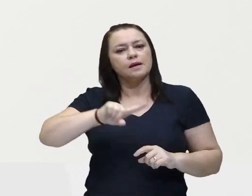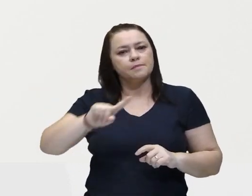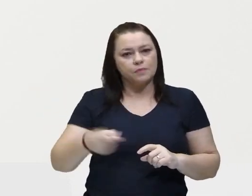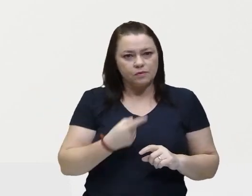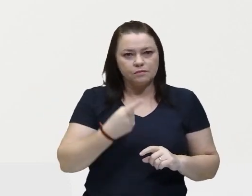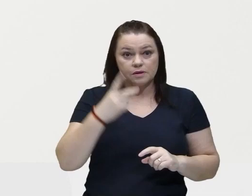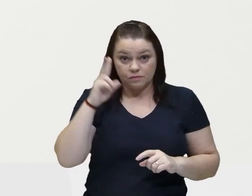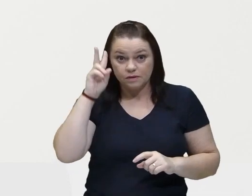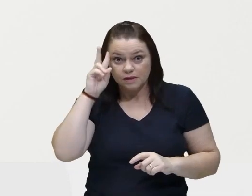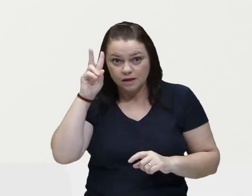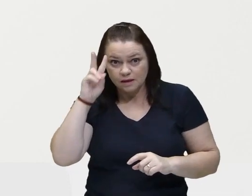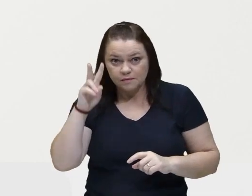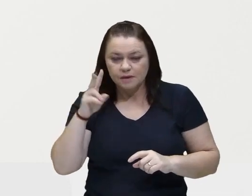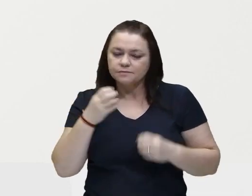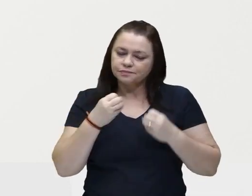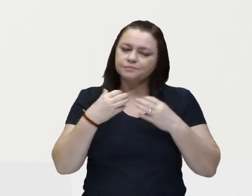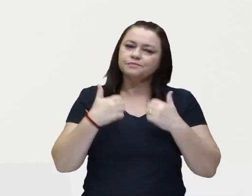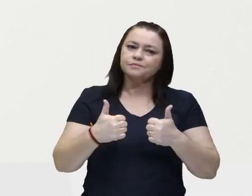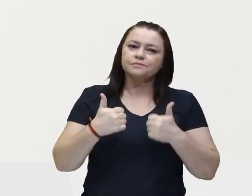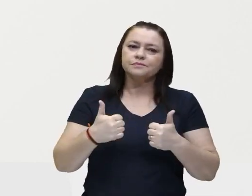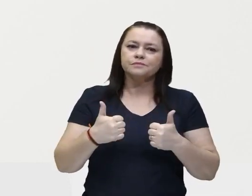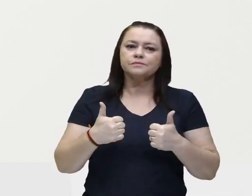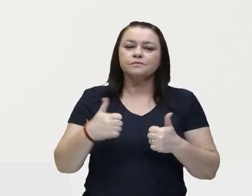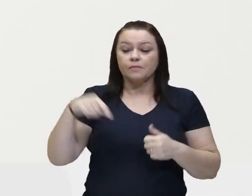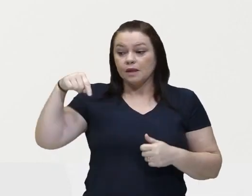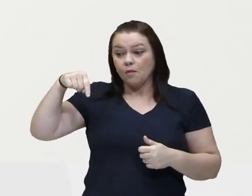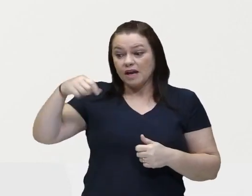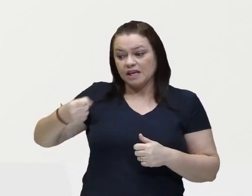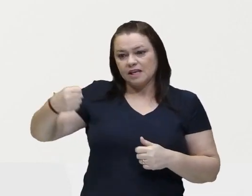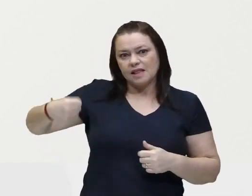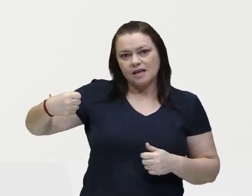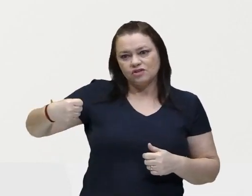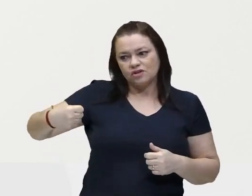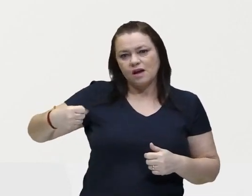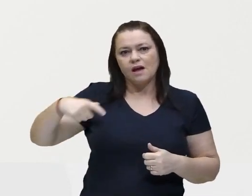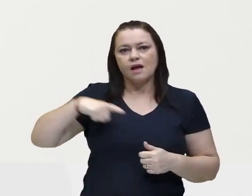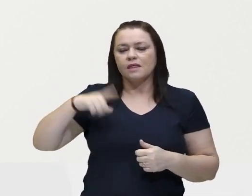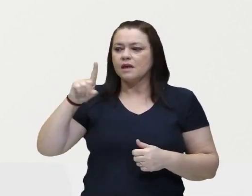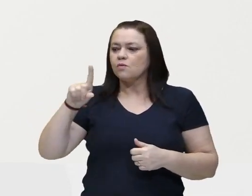1000. Muito bem. Então, se aqui tem 1 litro, 1